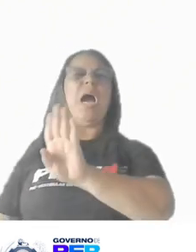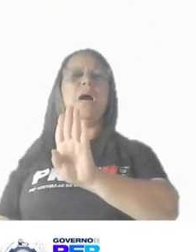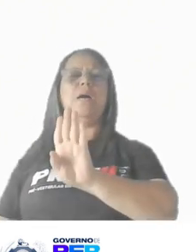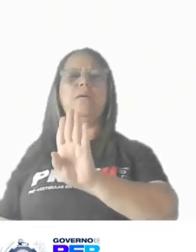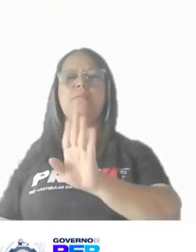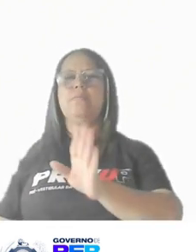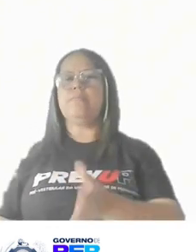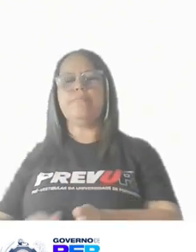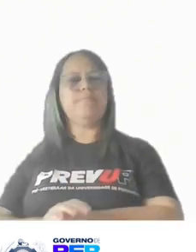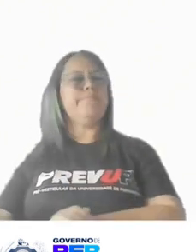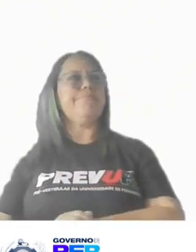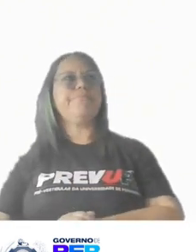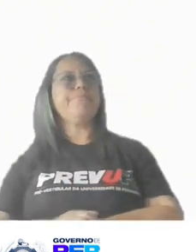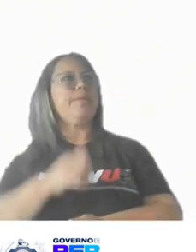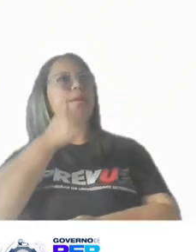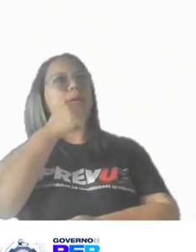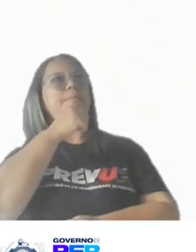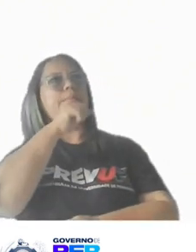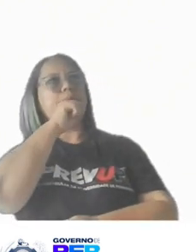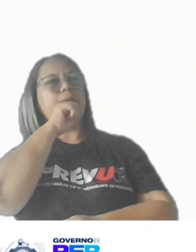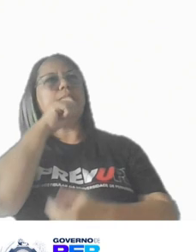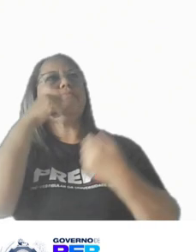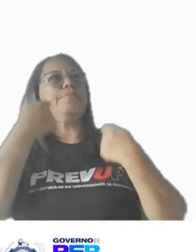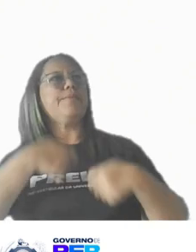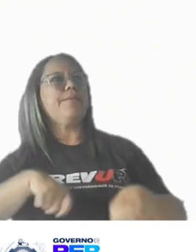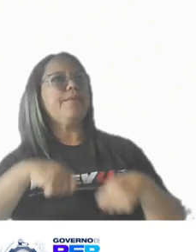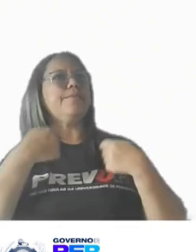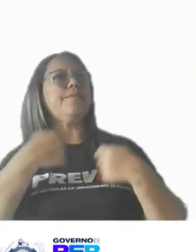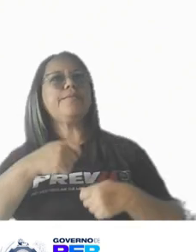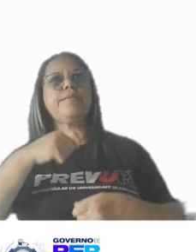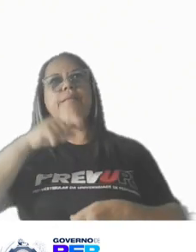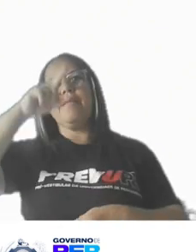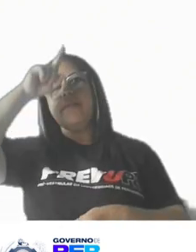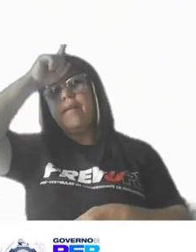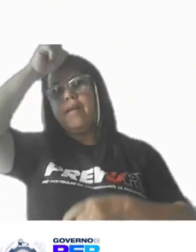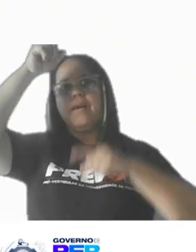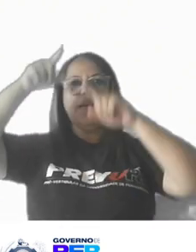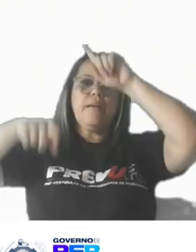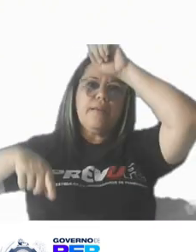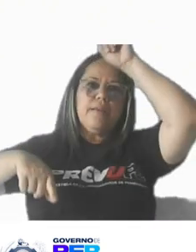final o seguinte, mães são a necessidade da invenção.